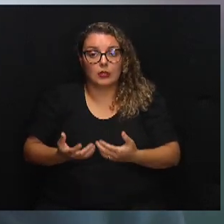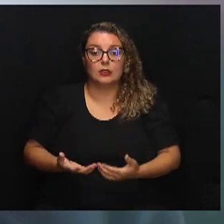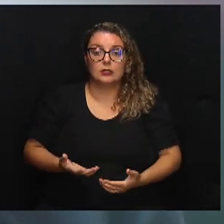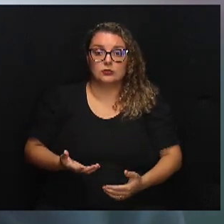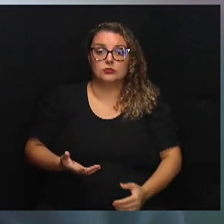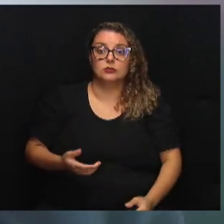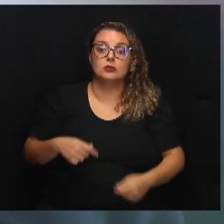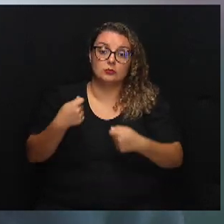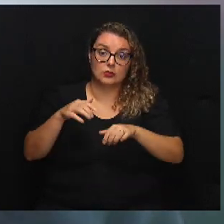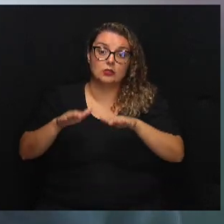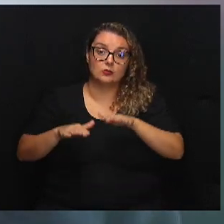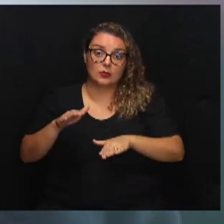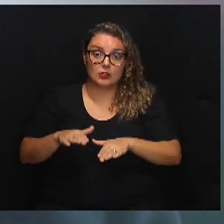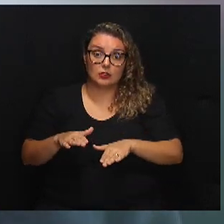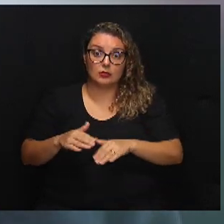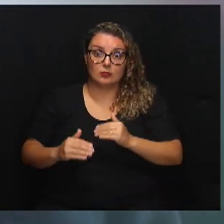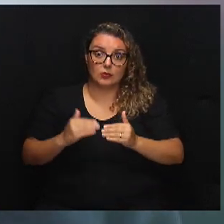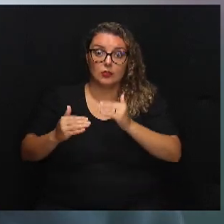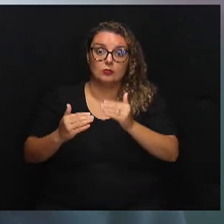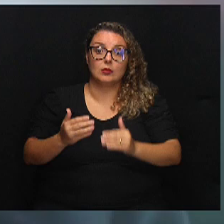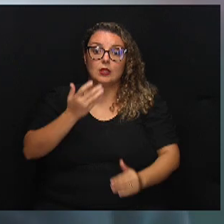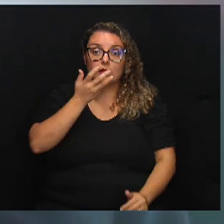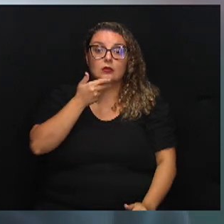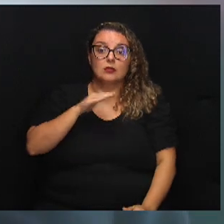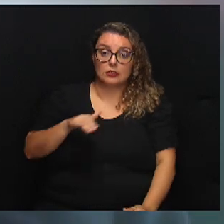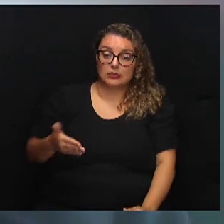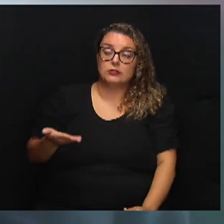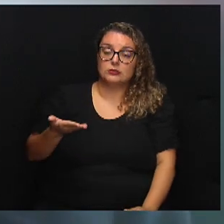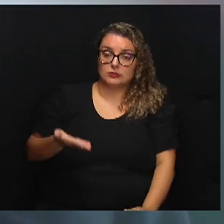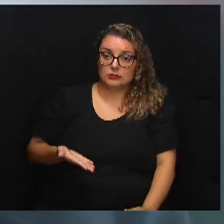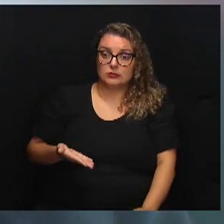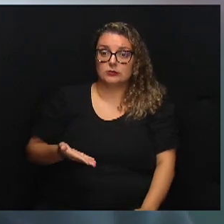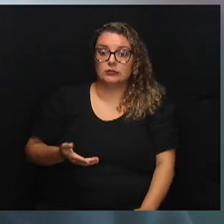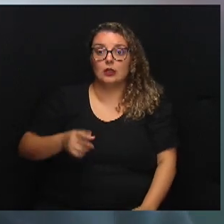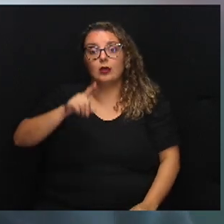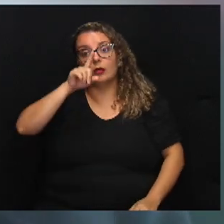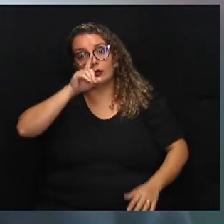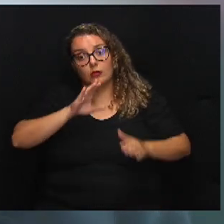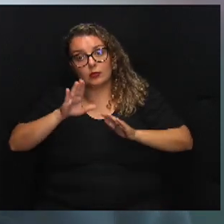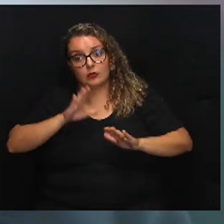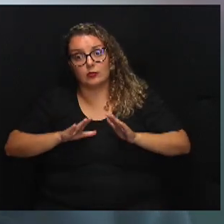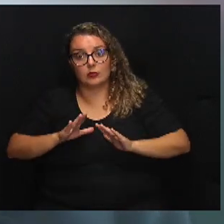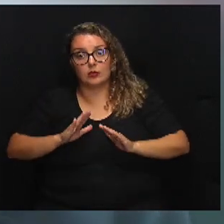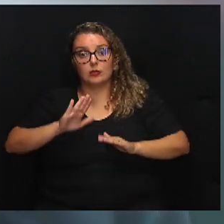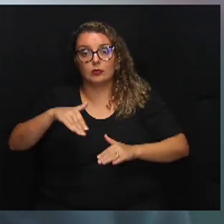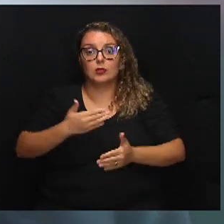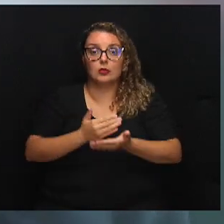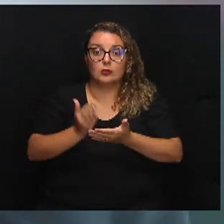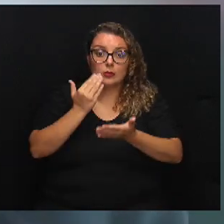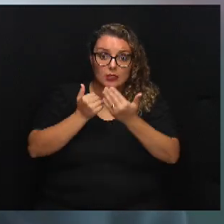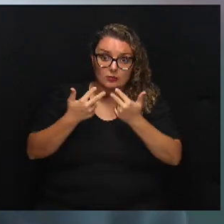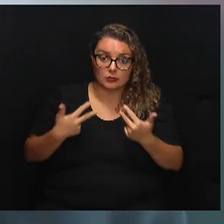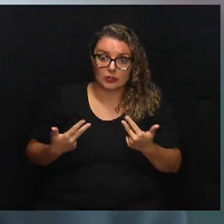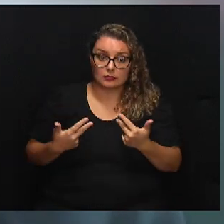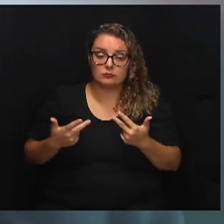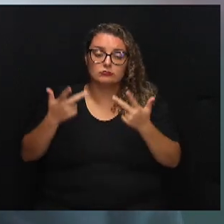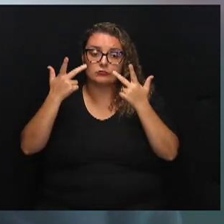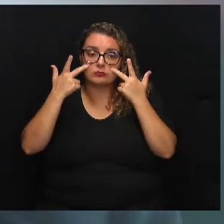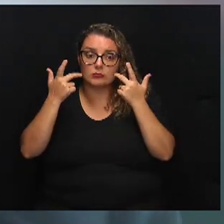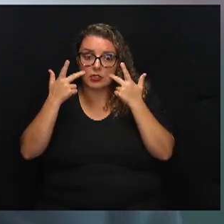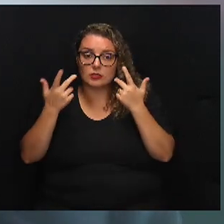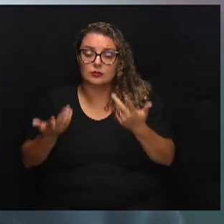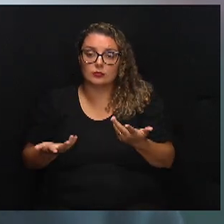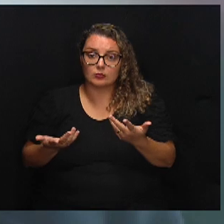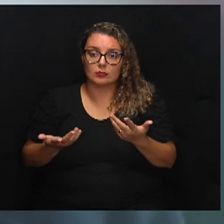precisam, muitas vezes, recuperar. Essas crianças precisam ter um certo cuidado na introdução alimentar. Mas, normalmente,